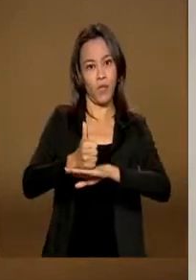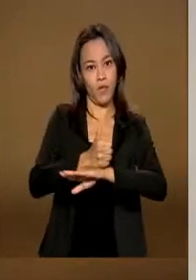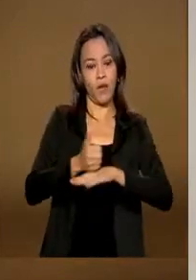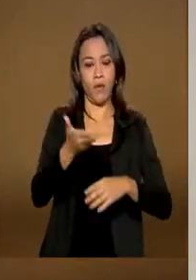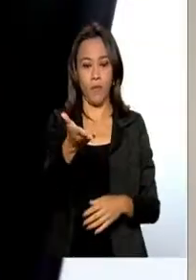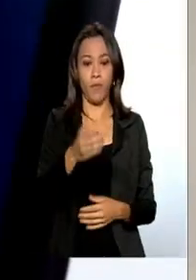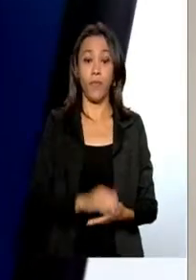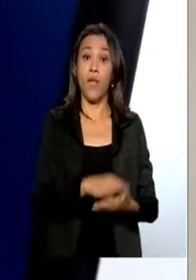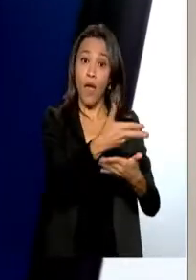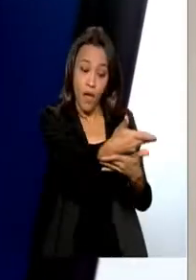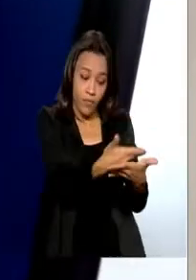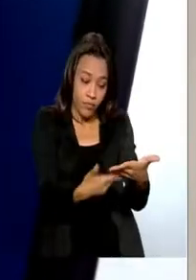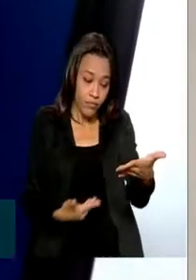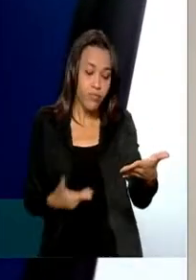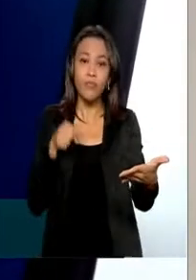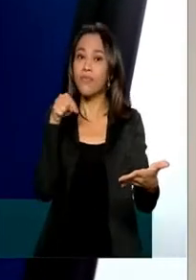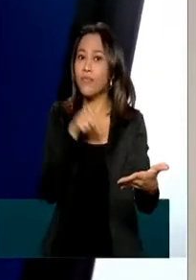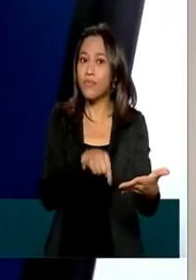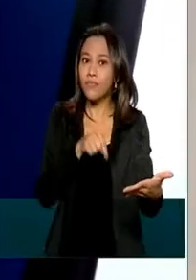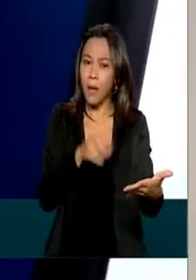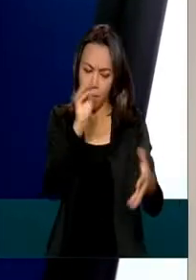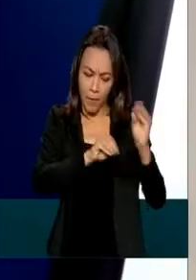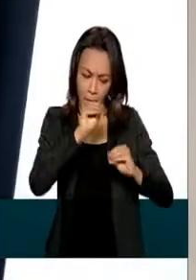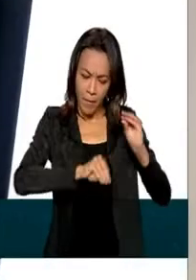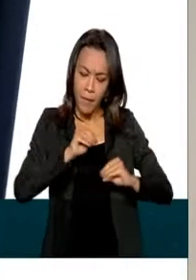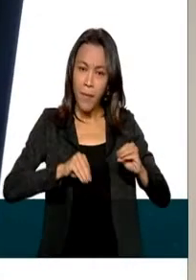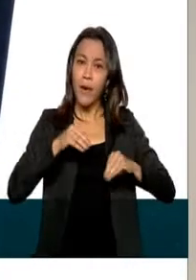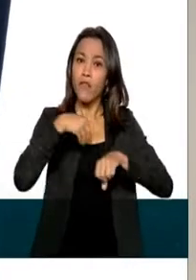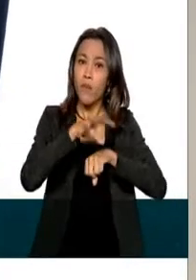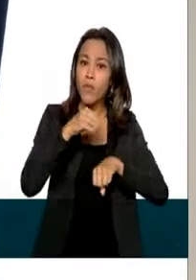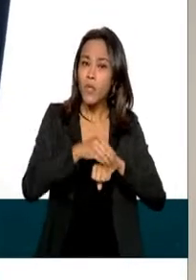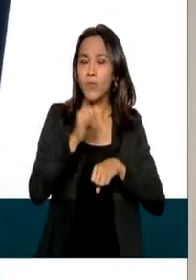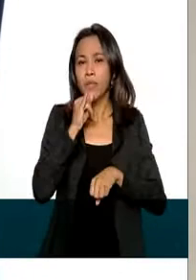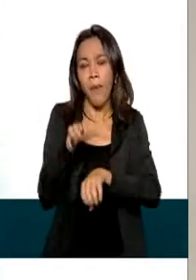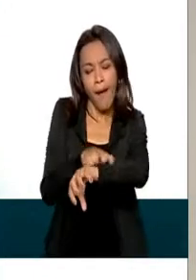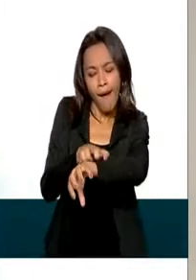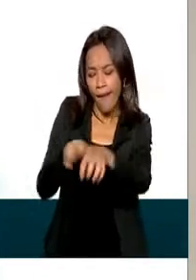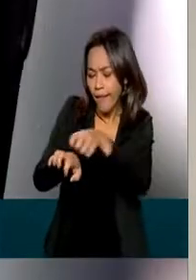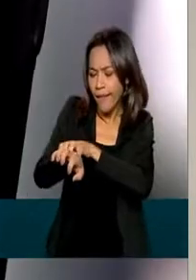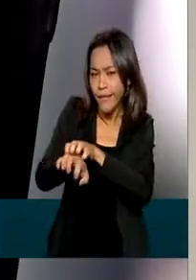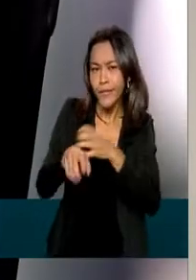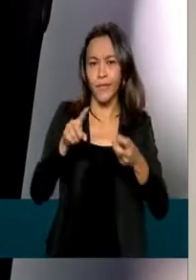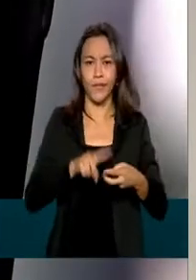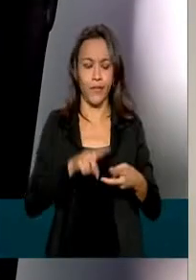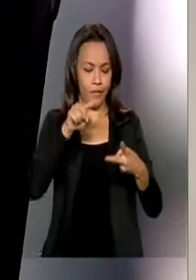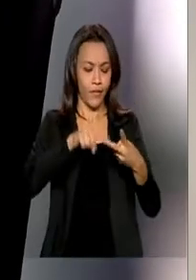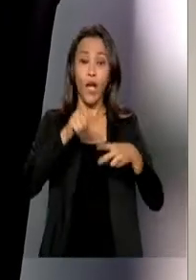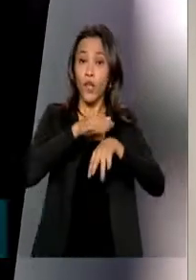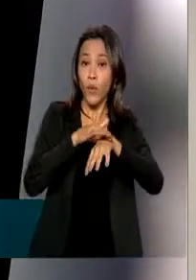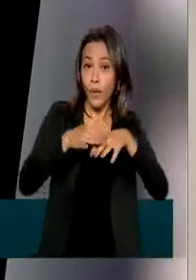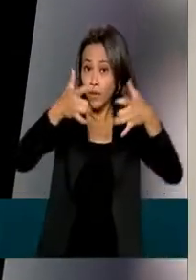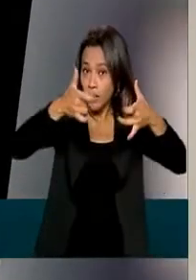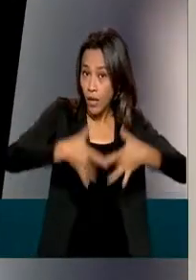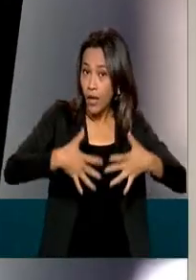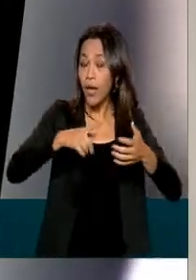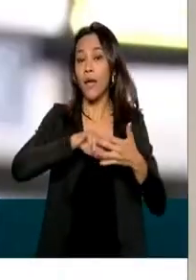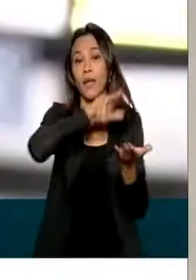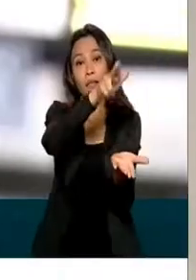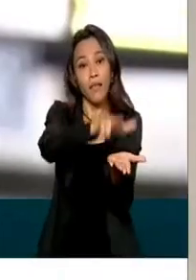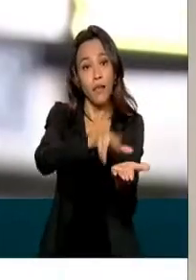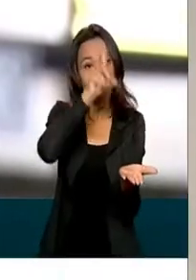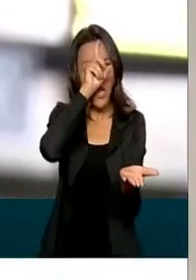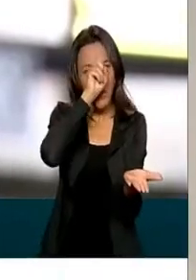Um prontuário digital completo, dados como alergias, doenças crônicas, internações e